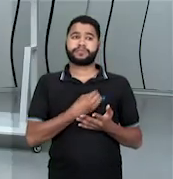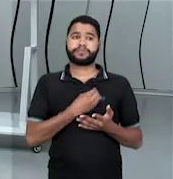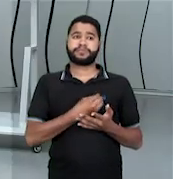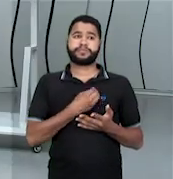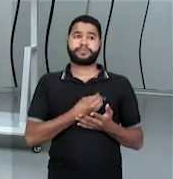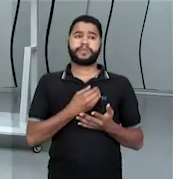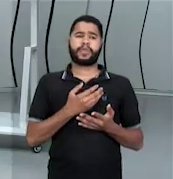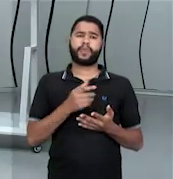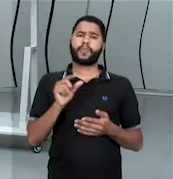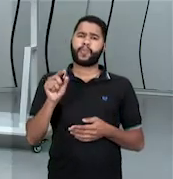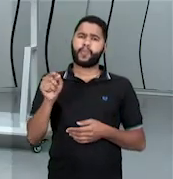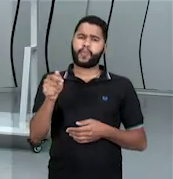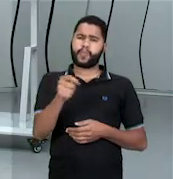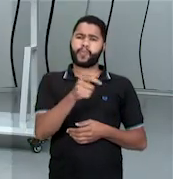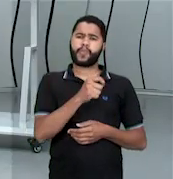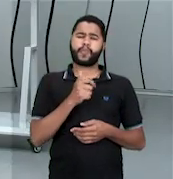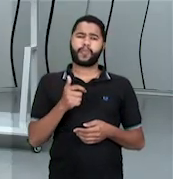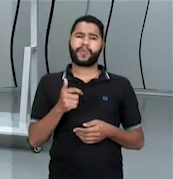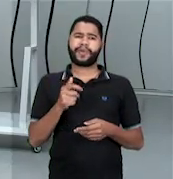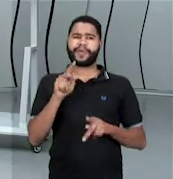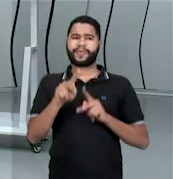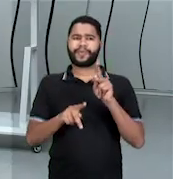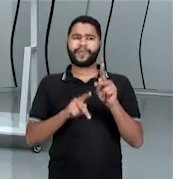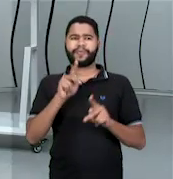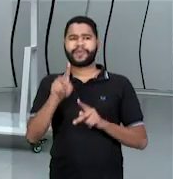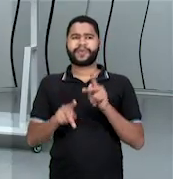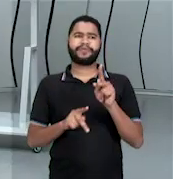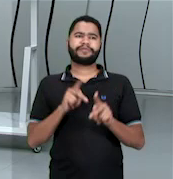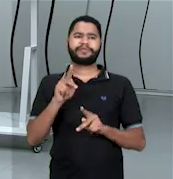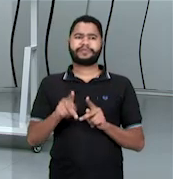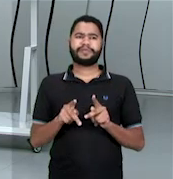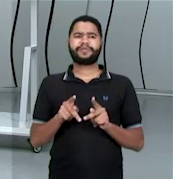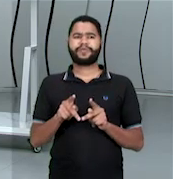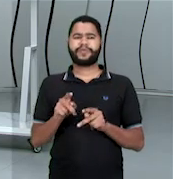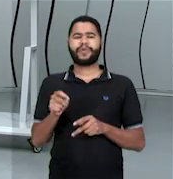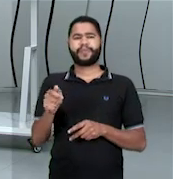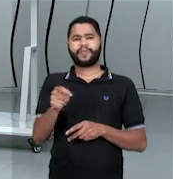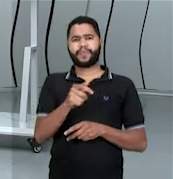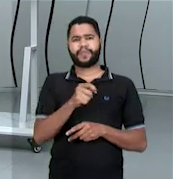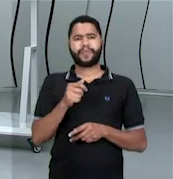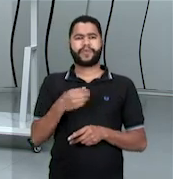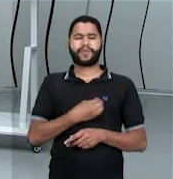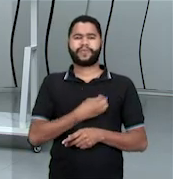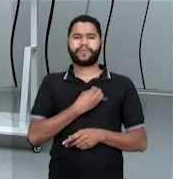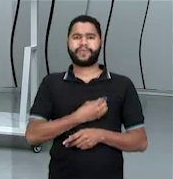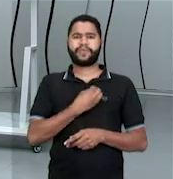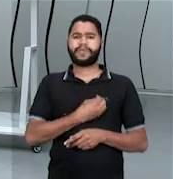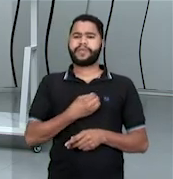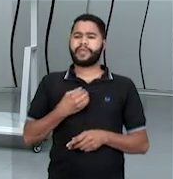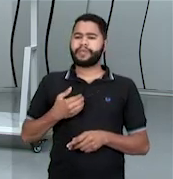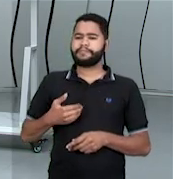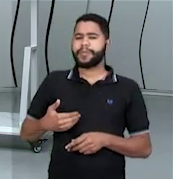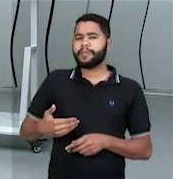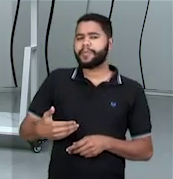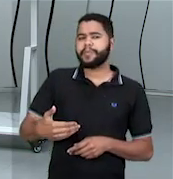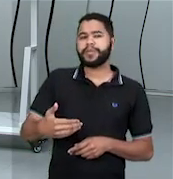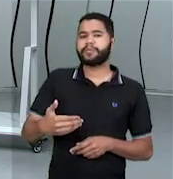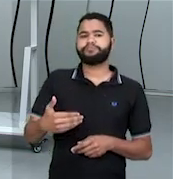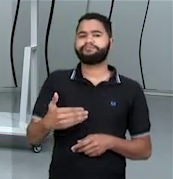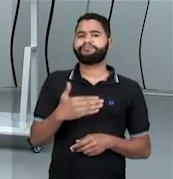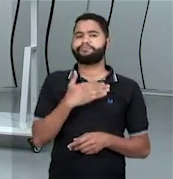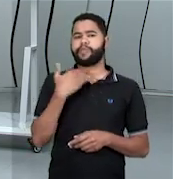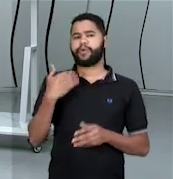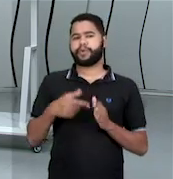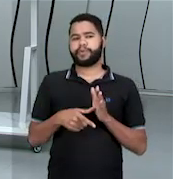África ainda é baixo, ou seja, a média populacional ainda é baixa de expectativa de vida, de longevidade. Diferentemente